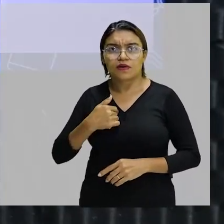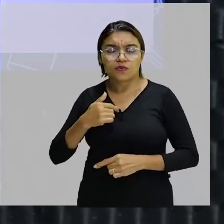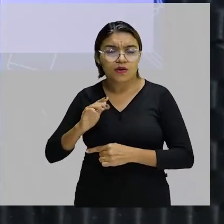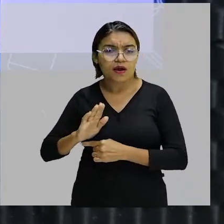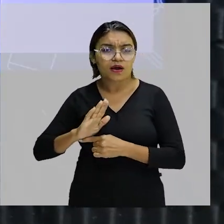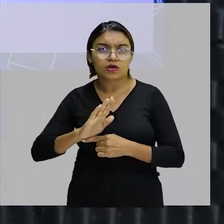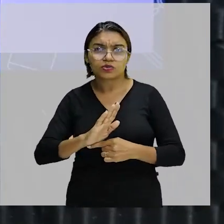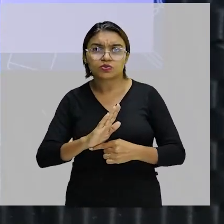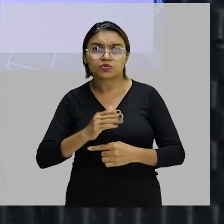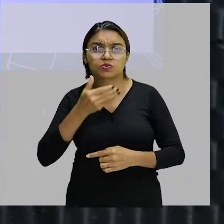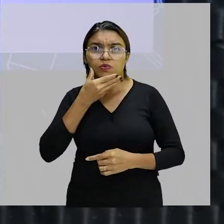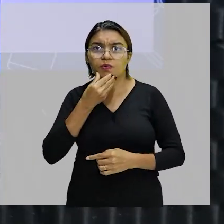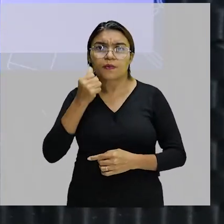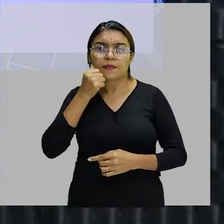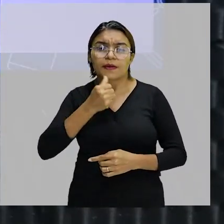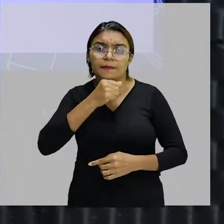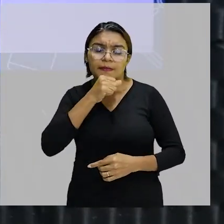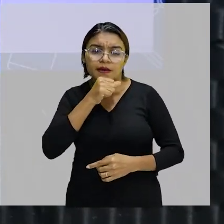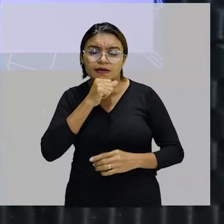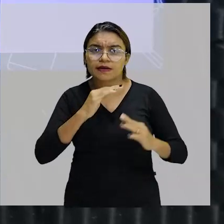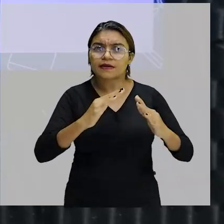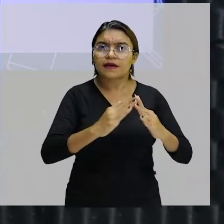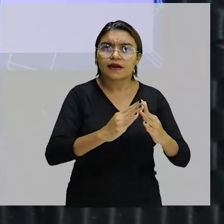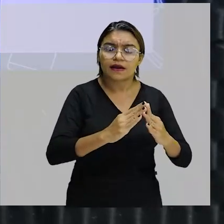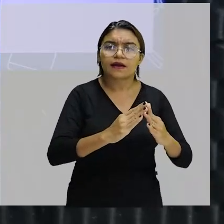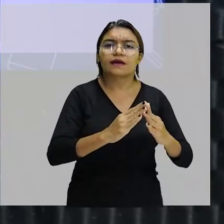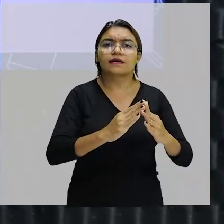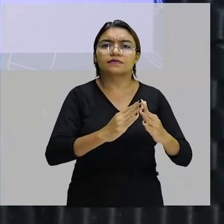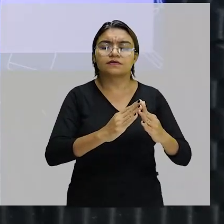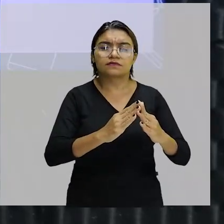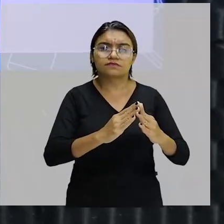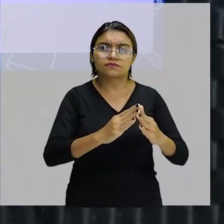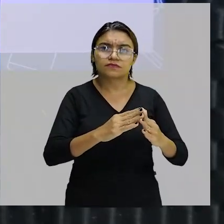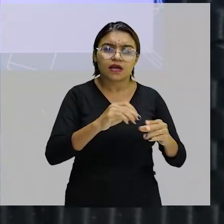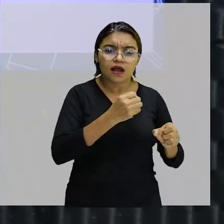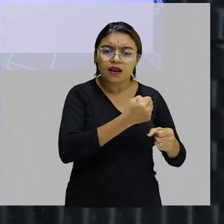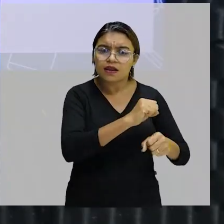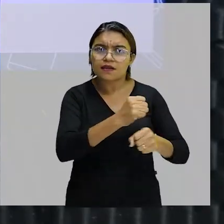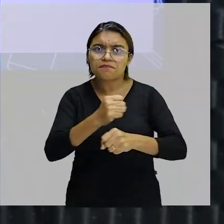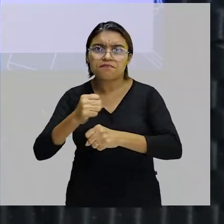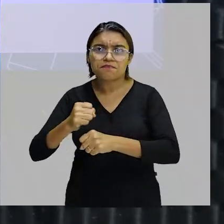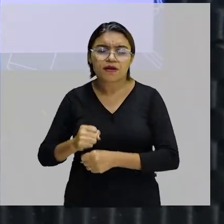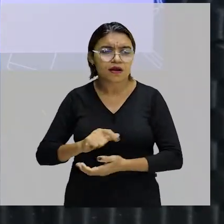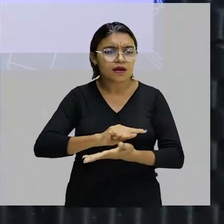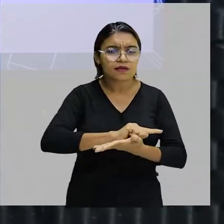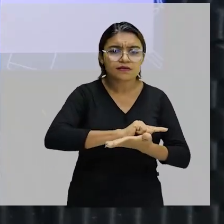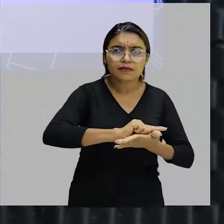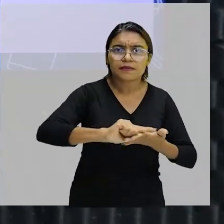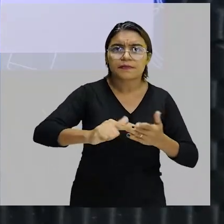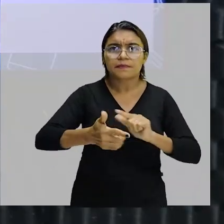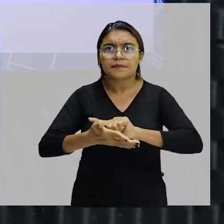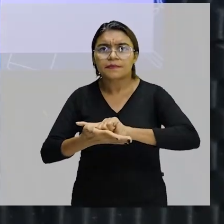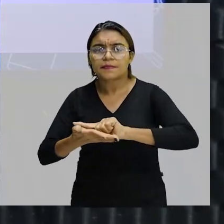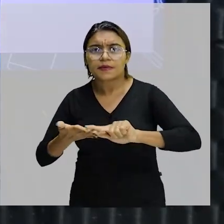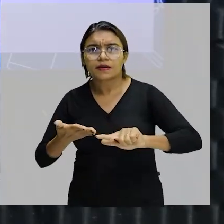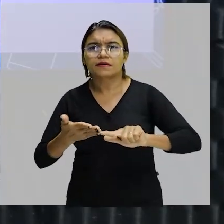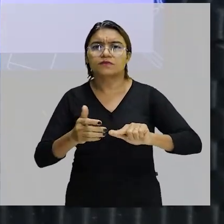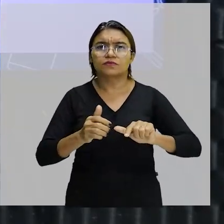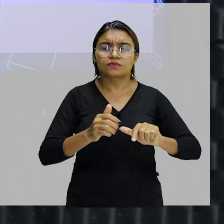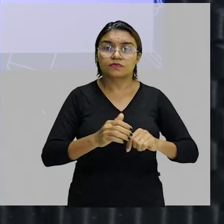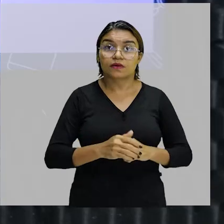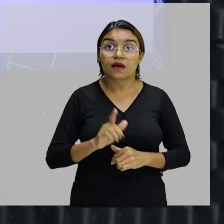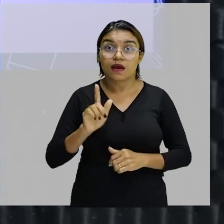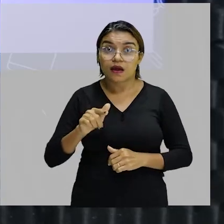pais nas atividades domésticas em casa, passando pano, varrendo, ajudando a carregar uma coisa de um lugar para o outro.